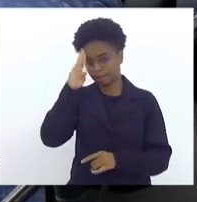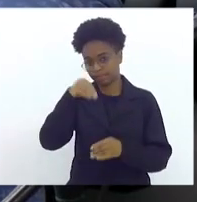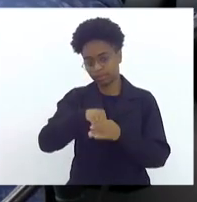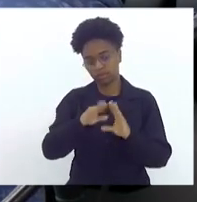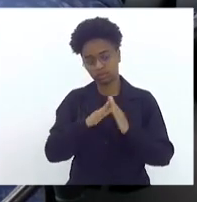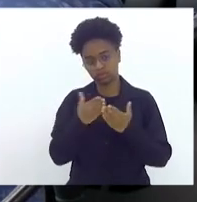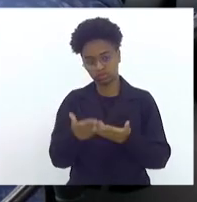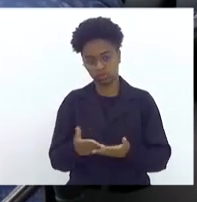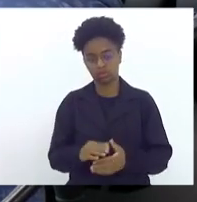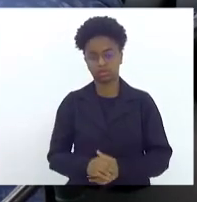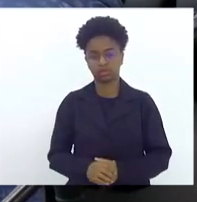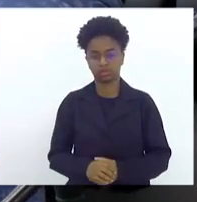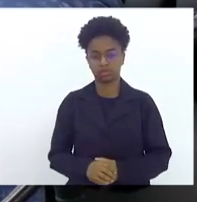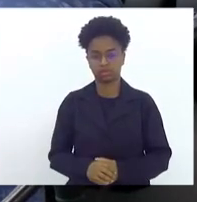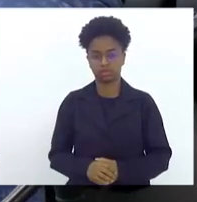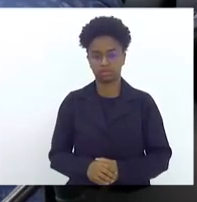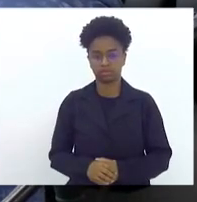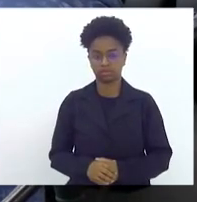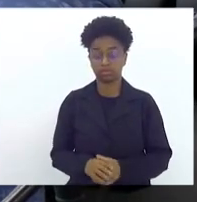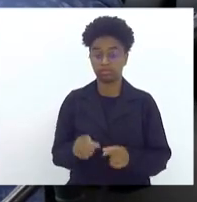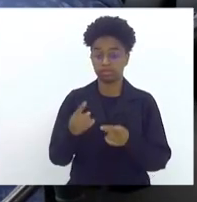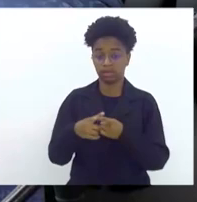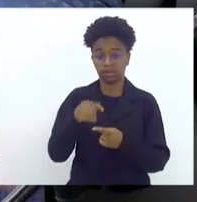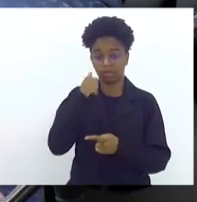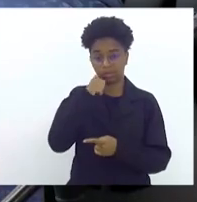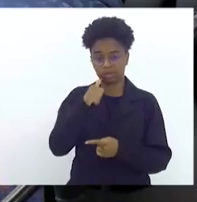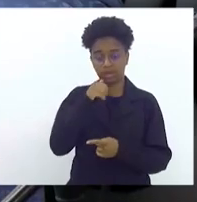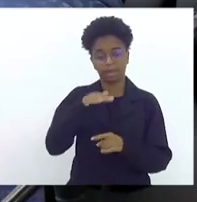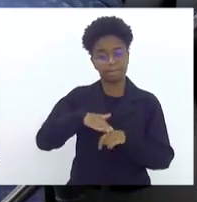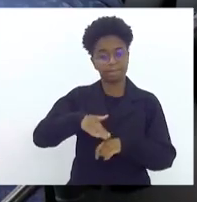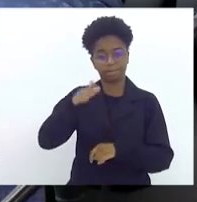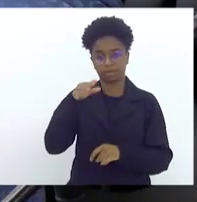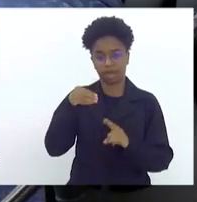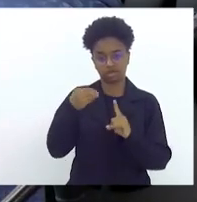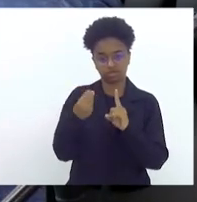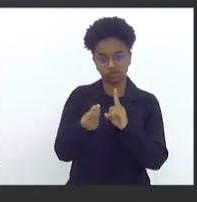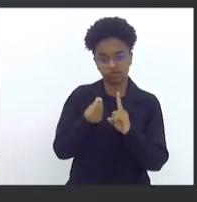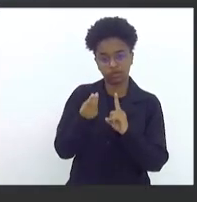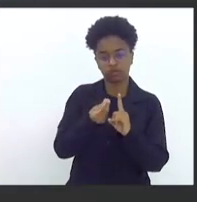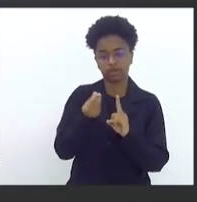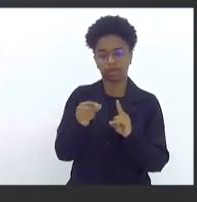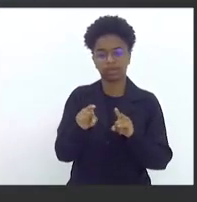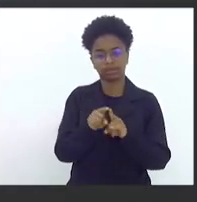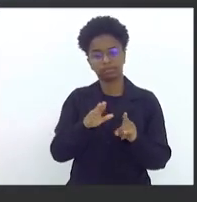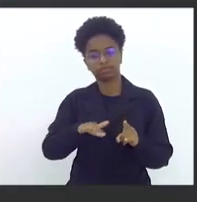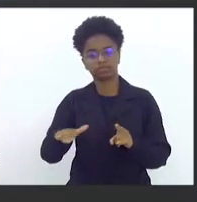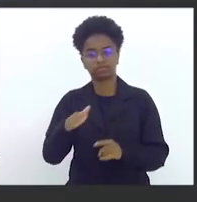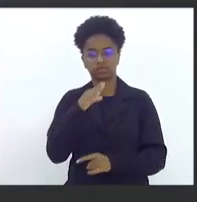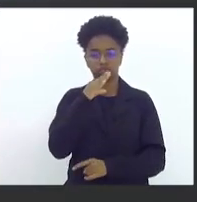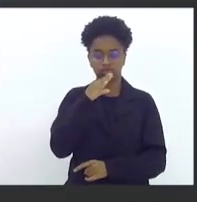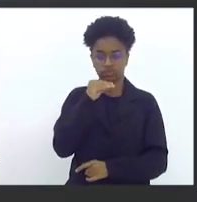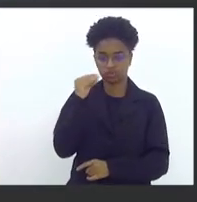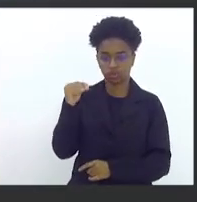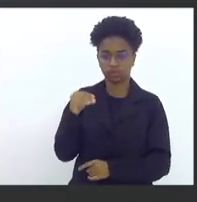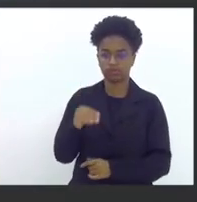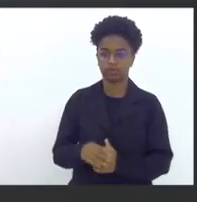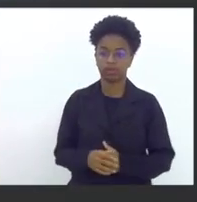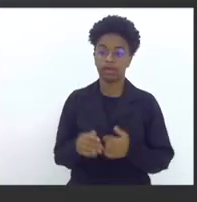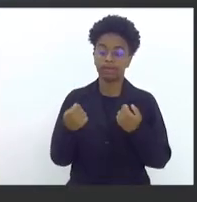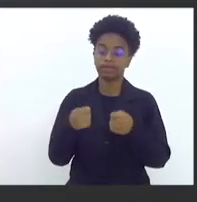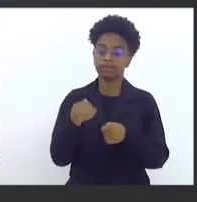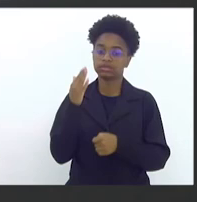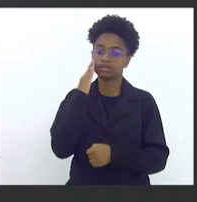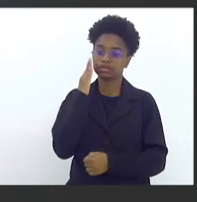escolas né que são mulheres mais vulneráveis jovens né crianças jovens e a vulneráveis primeiro para saber